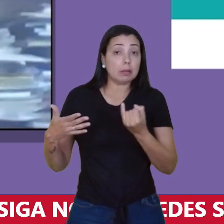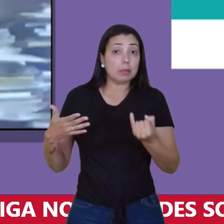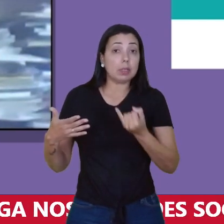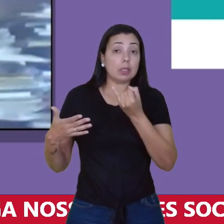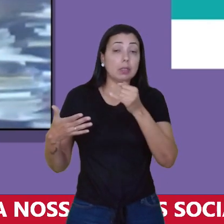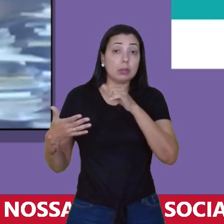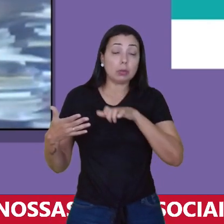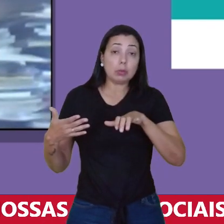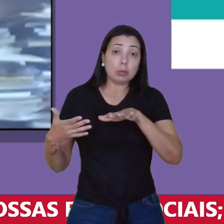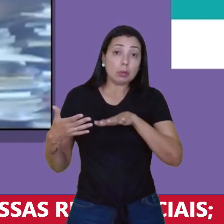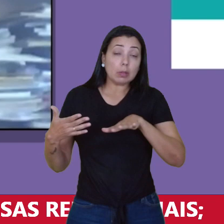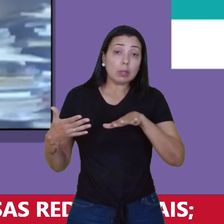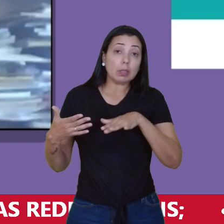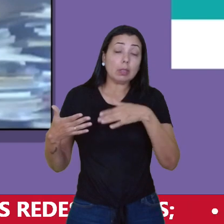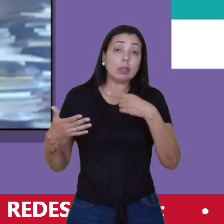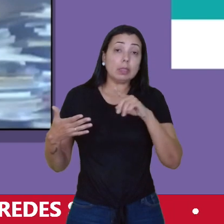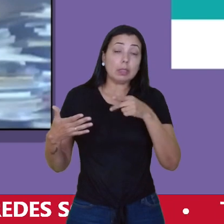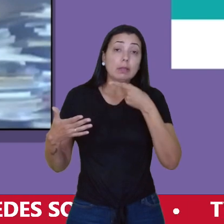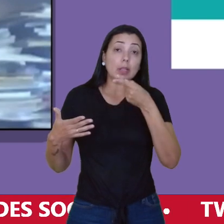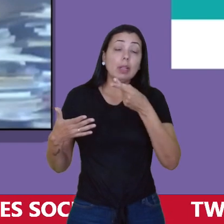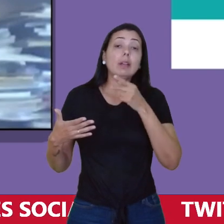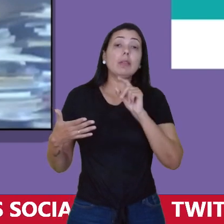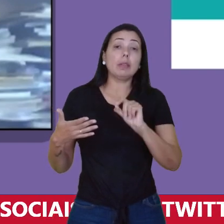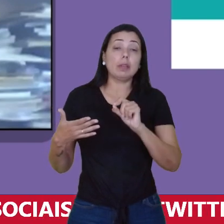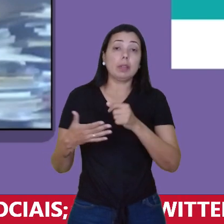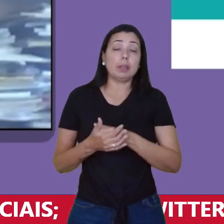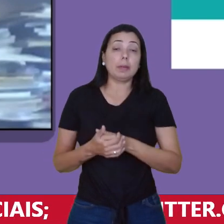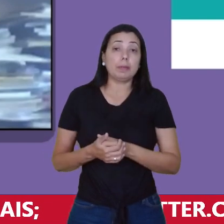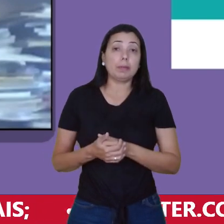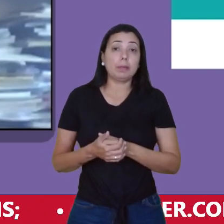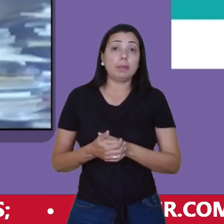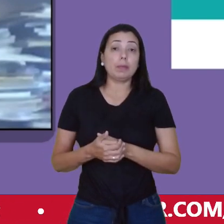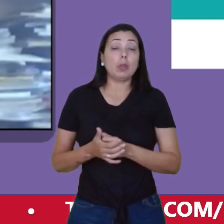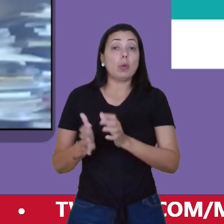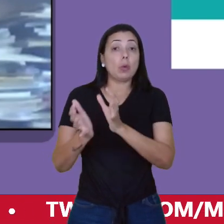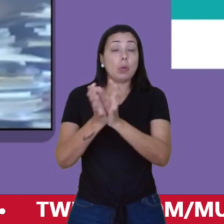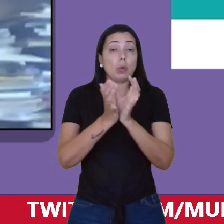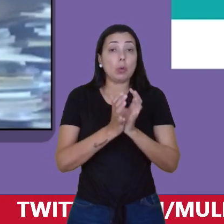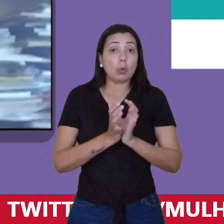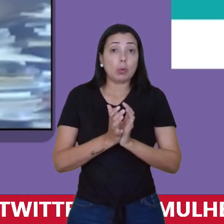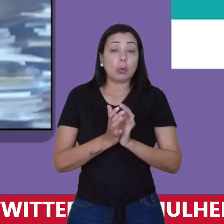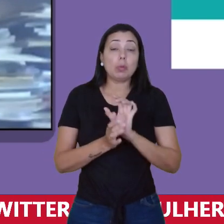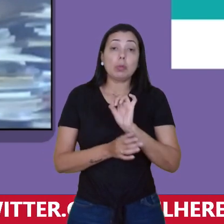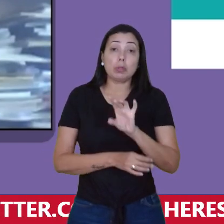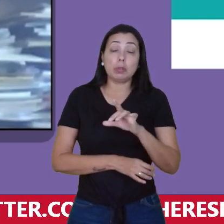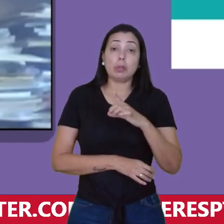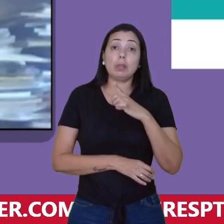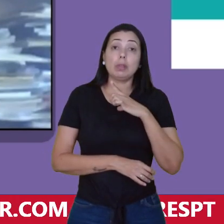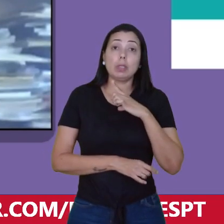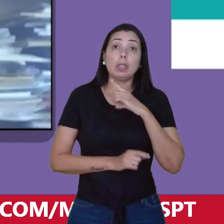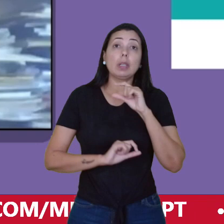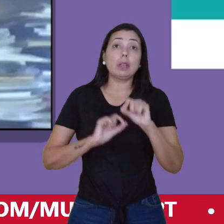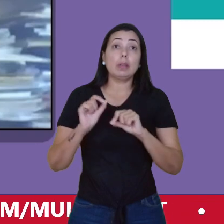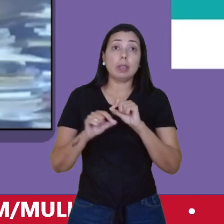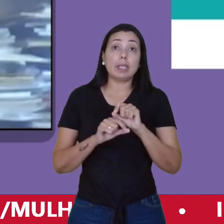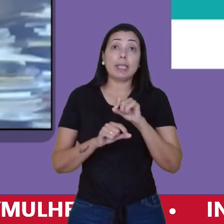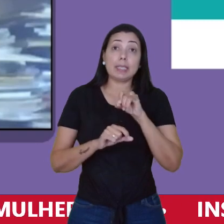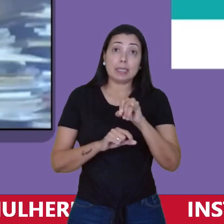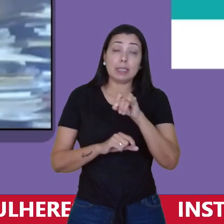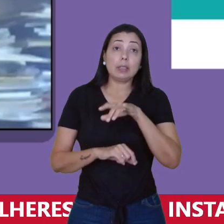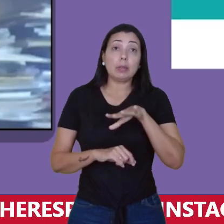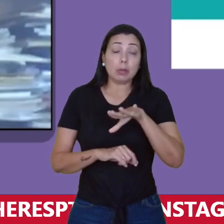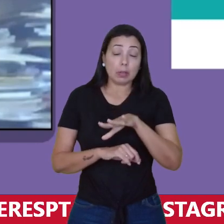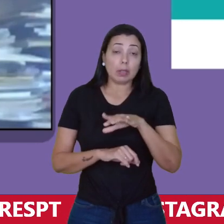do local. E ele dizia que o global ele só existe se o